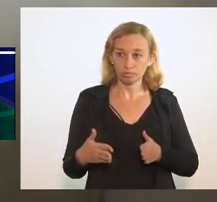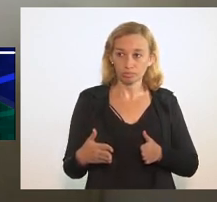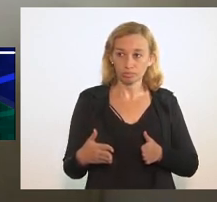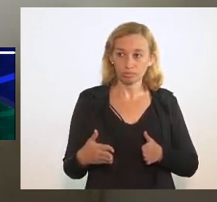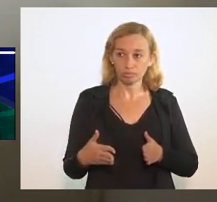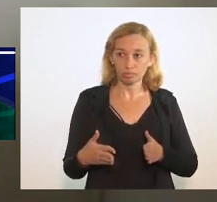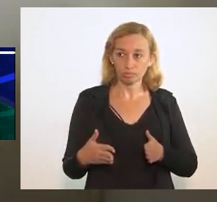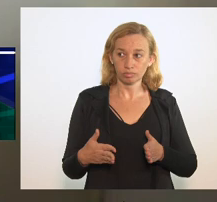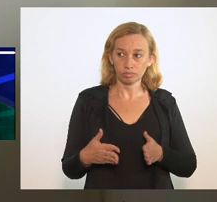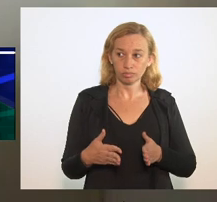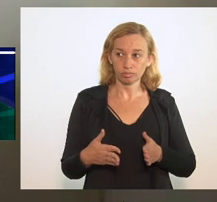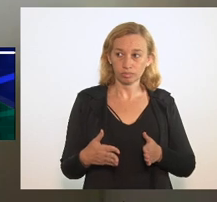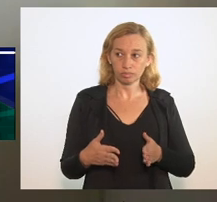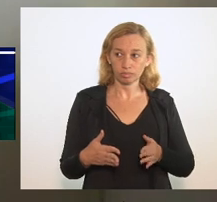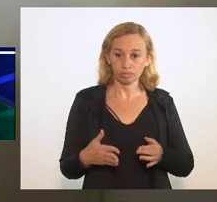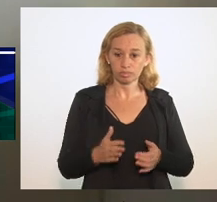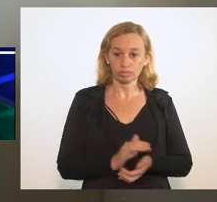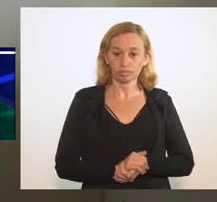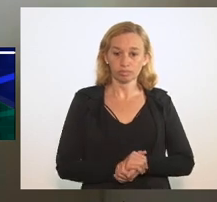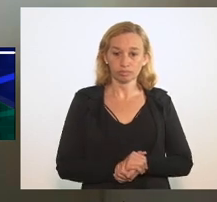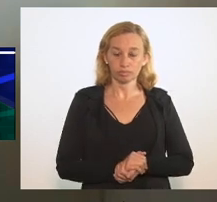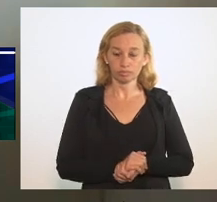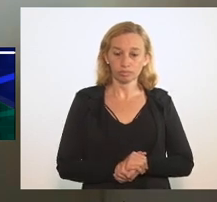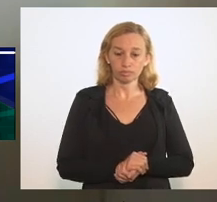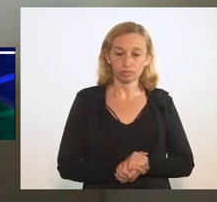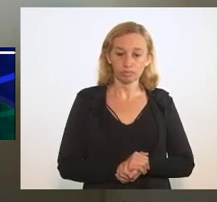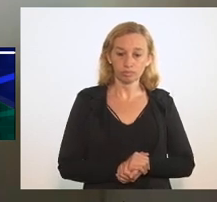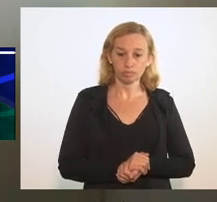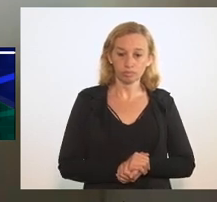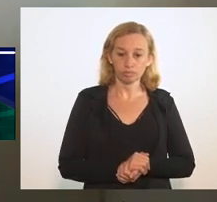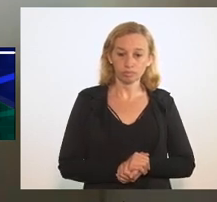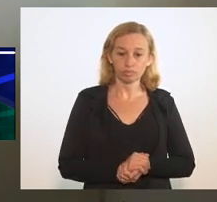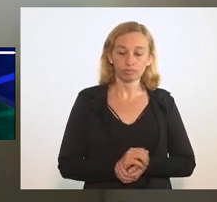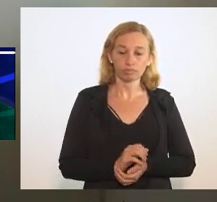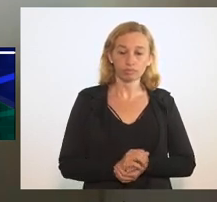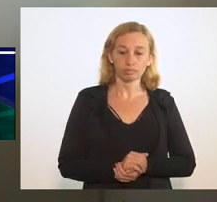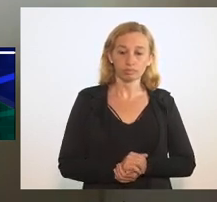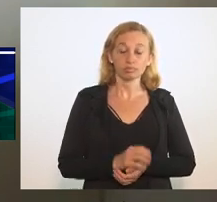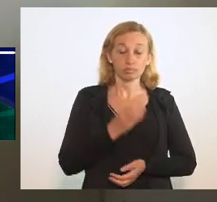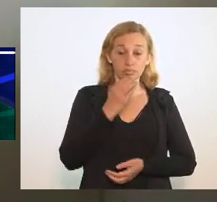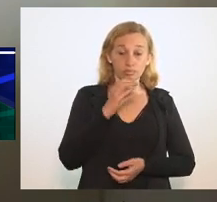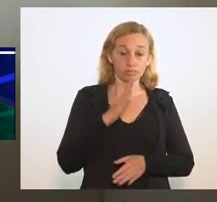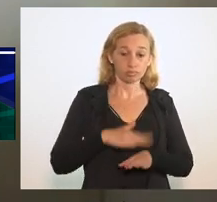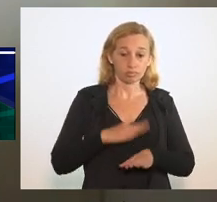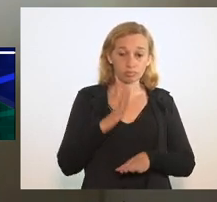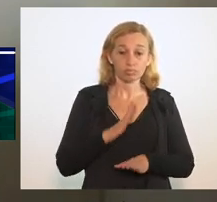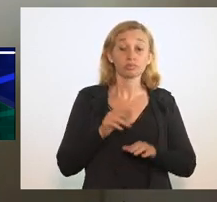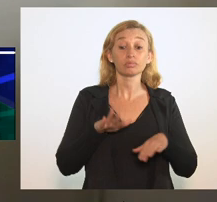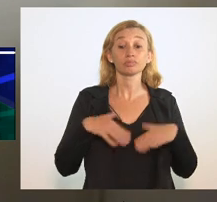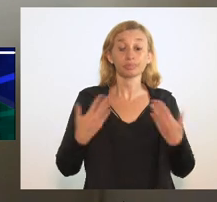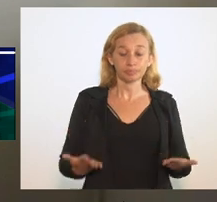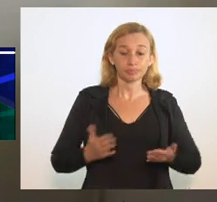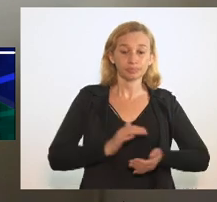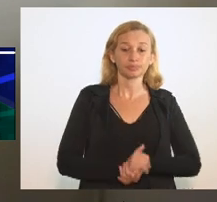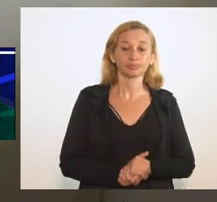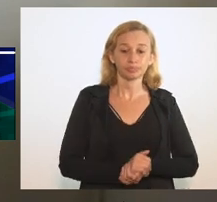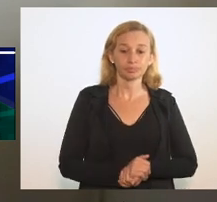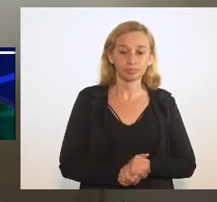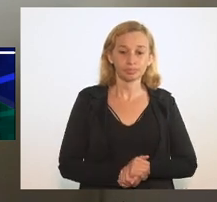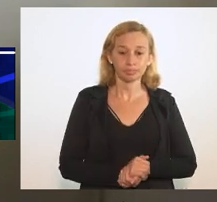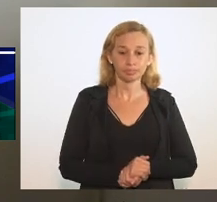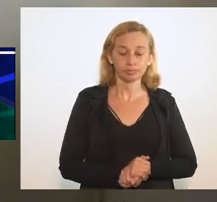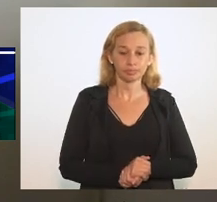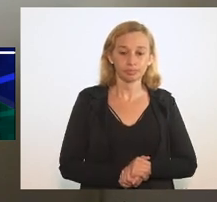volume para não atingir os patamares de incidência maiores. Então, por exemplo, se vai bater no